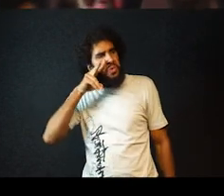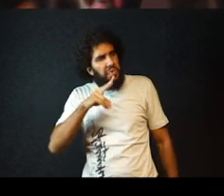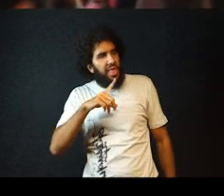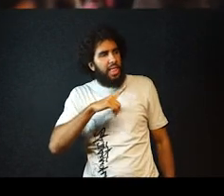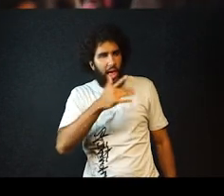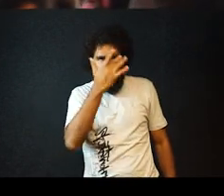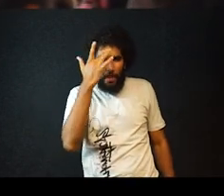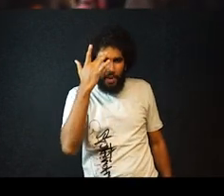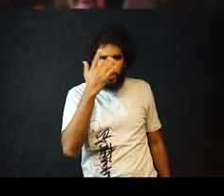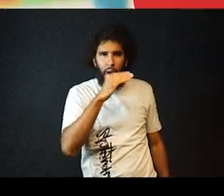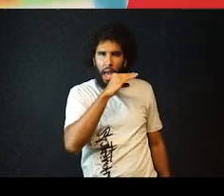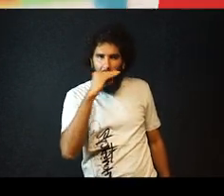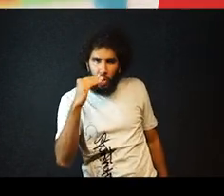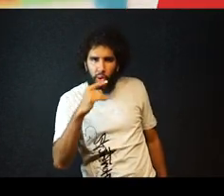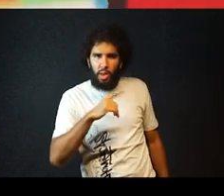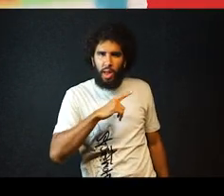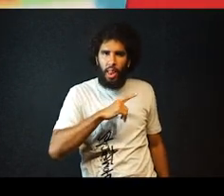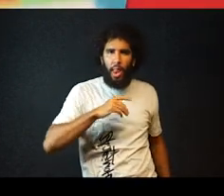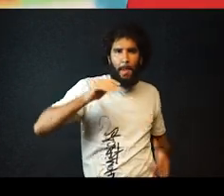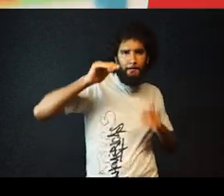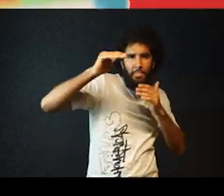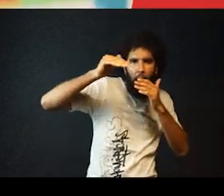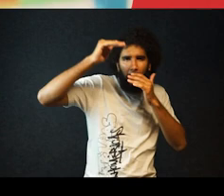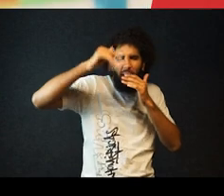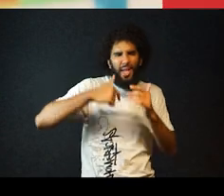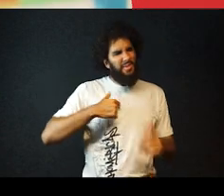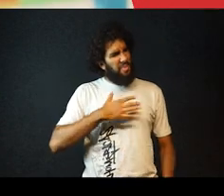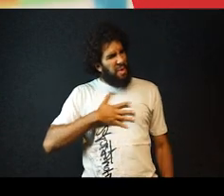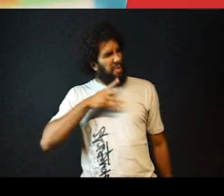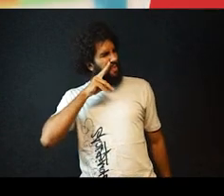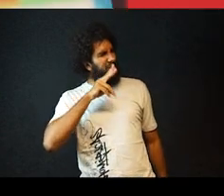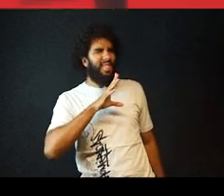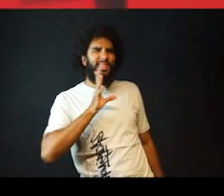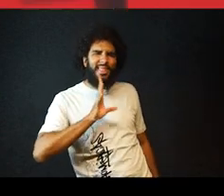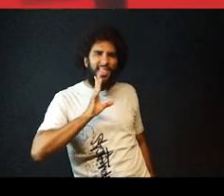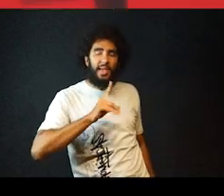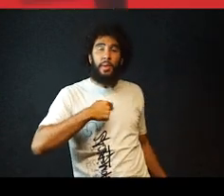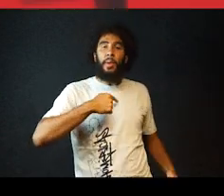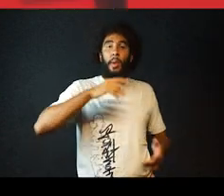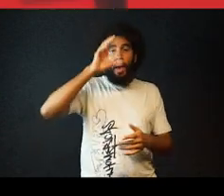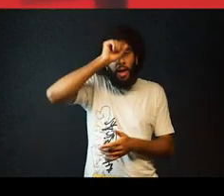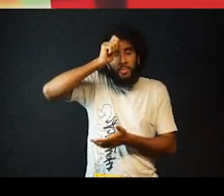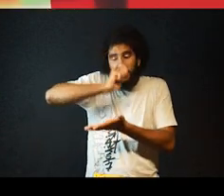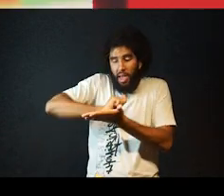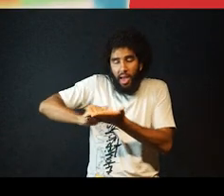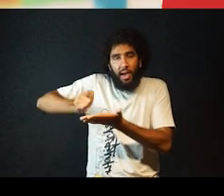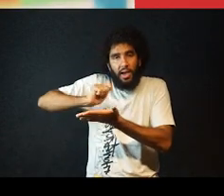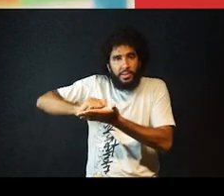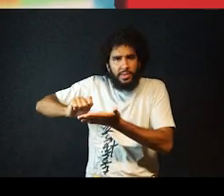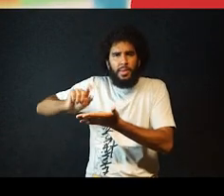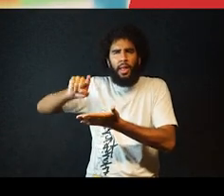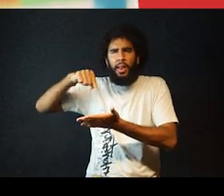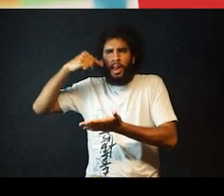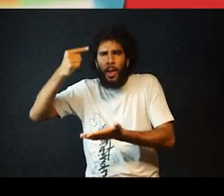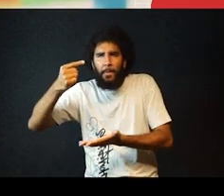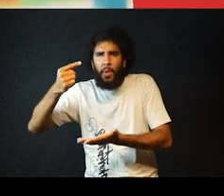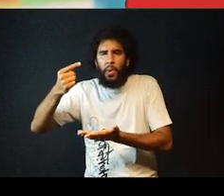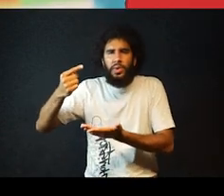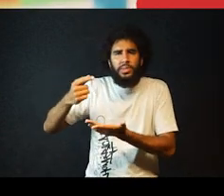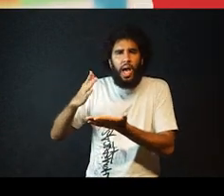galera mais adulta curtindo rap, e aí eu sempre curti aquilo lá. E aí aprendi a escrever, aí depois